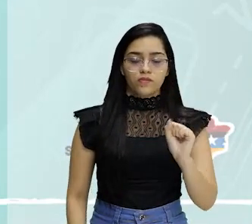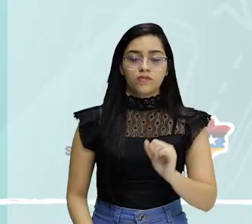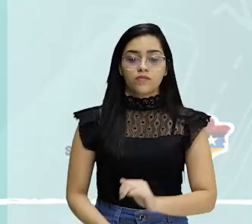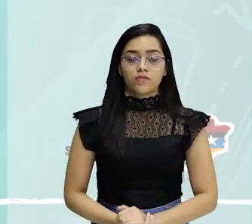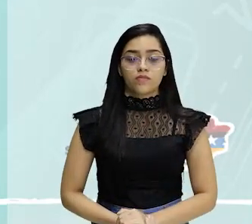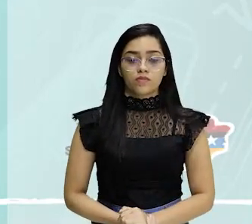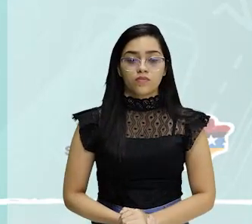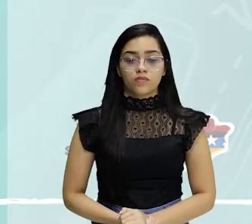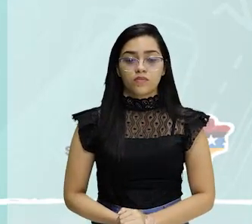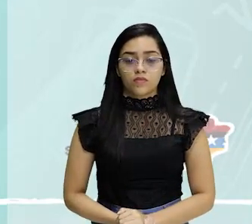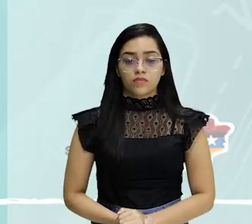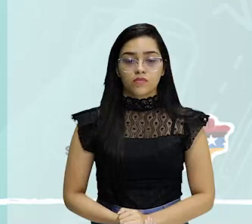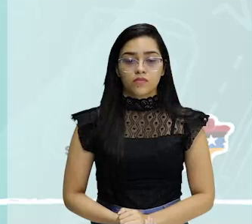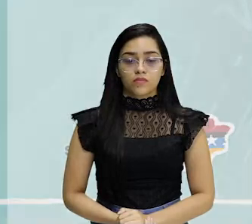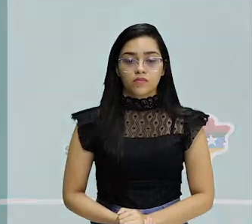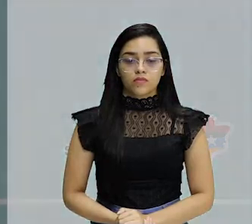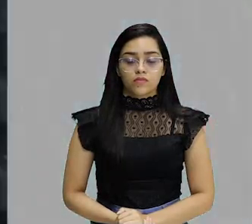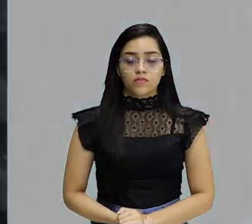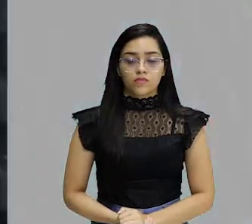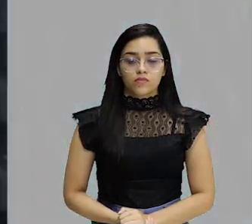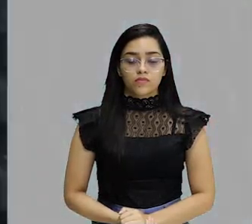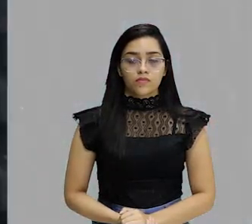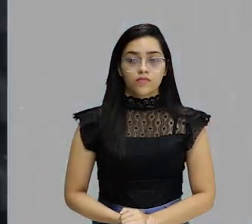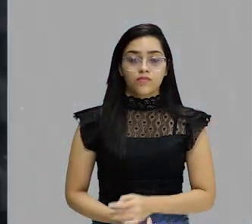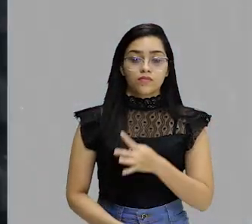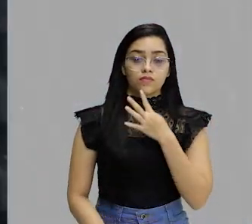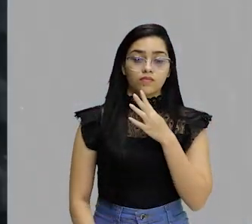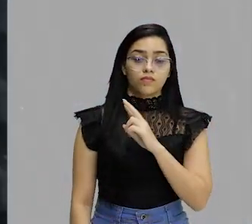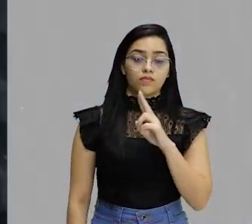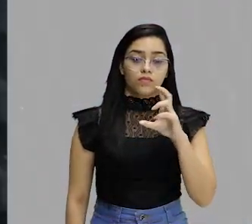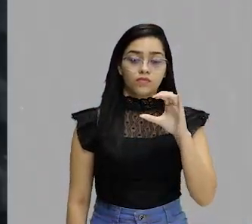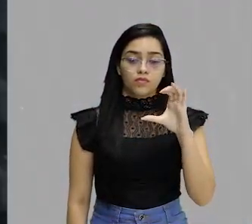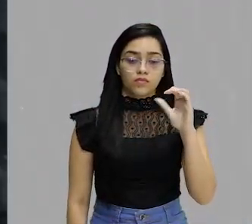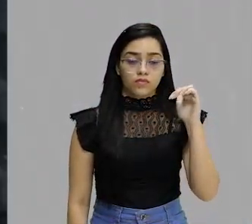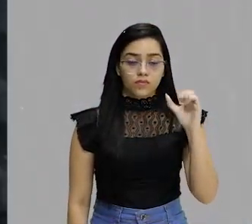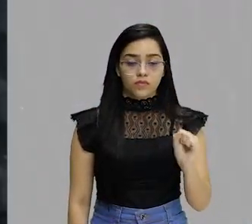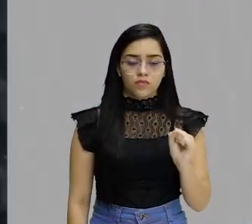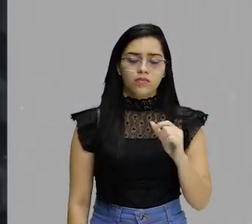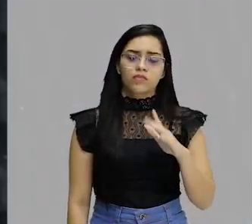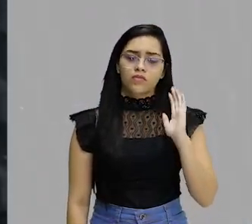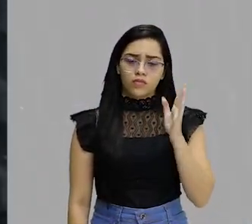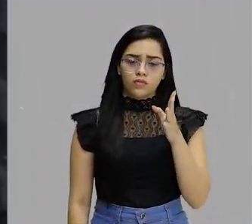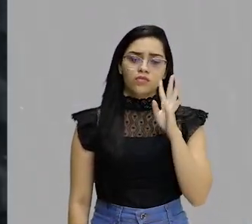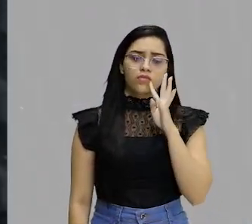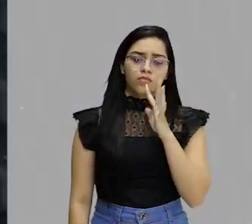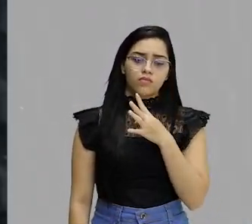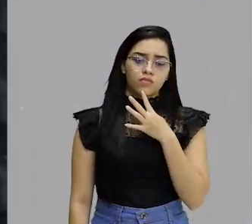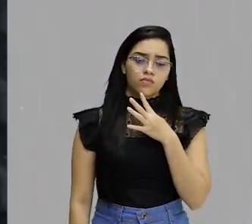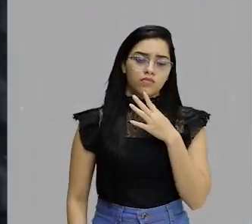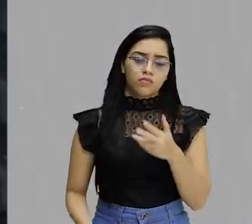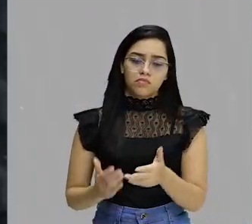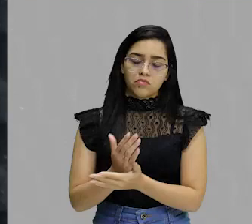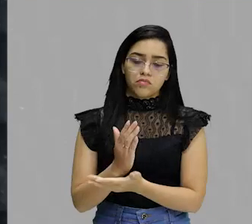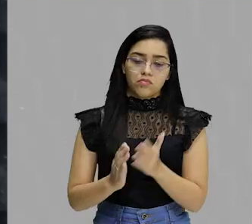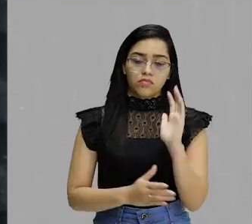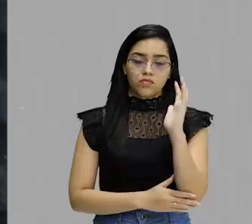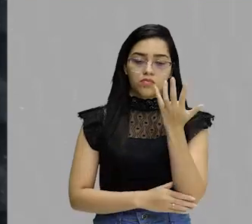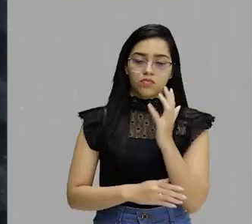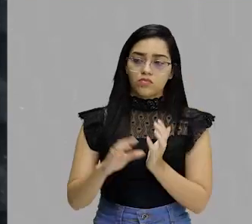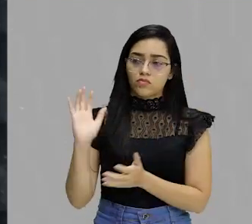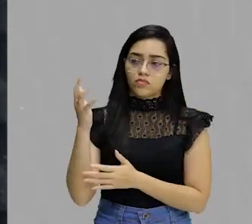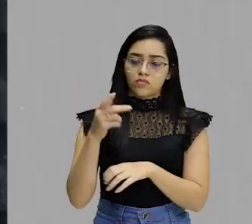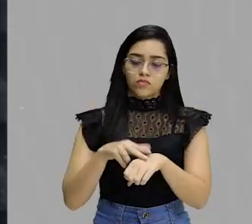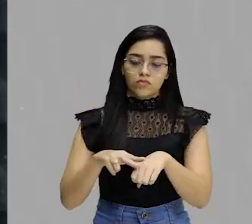a divisão cicadófita. São conhecidas como cicas. Todo mundo já viu essa planta em algum jardim. E